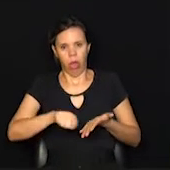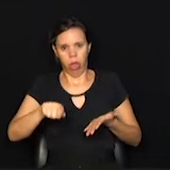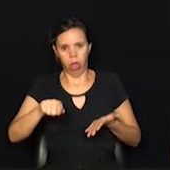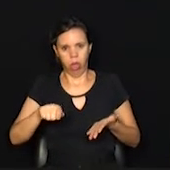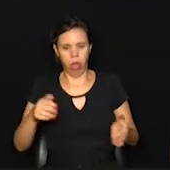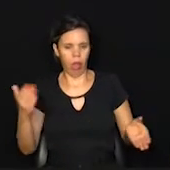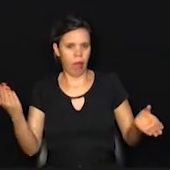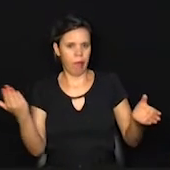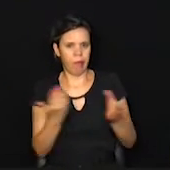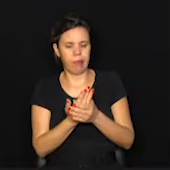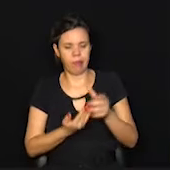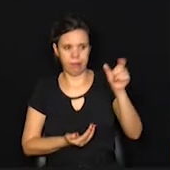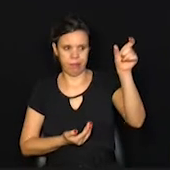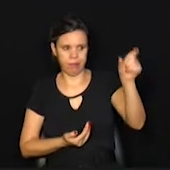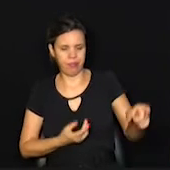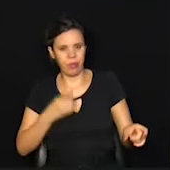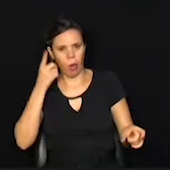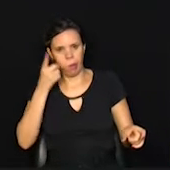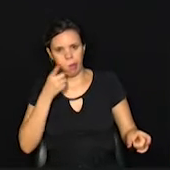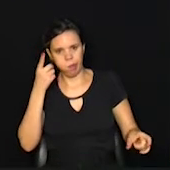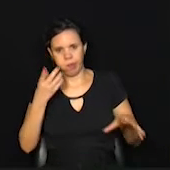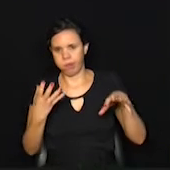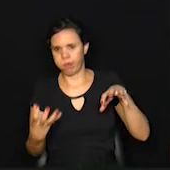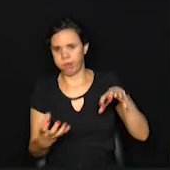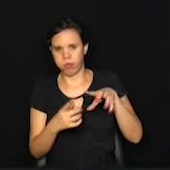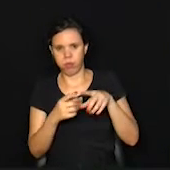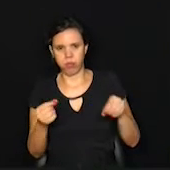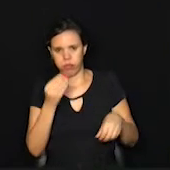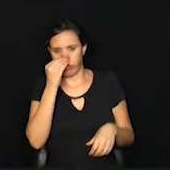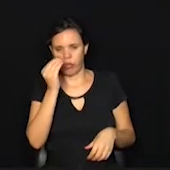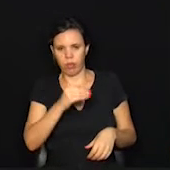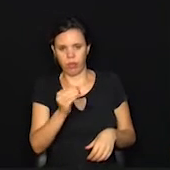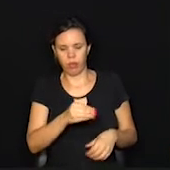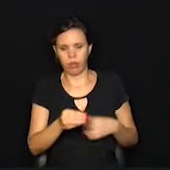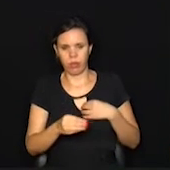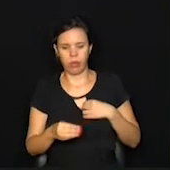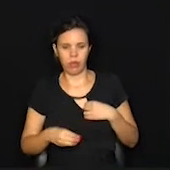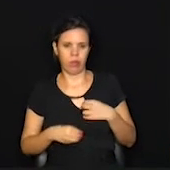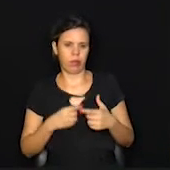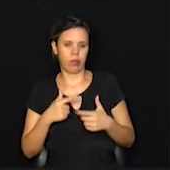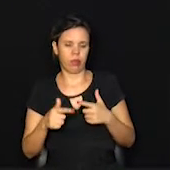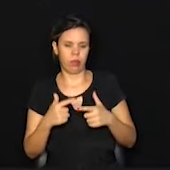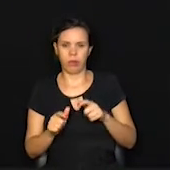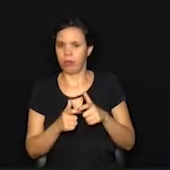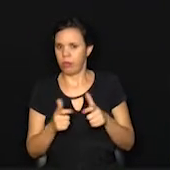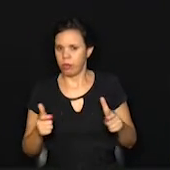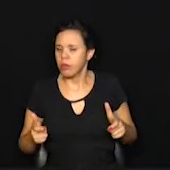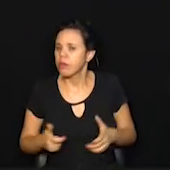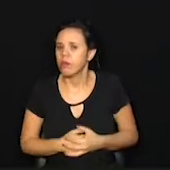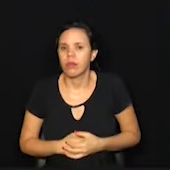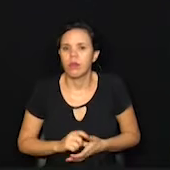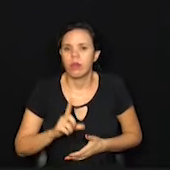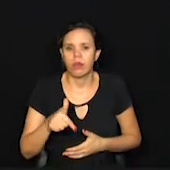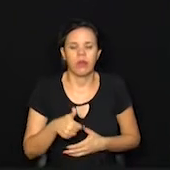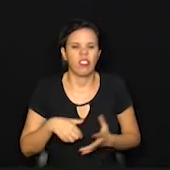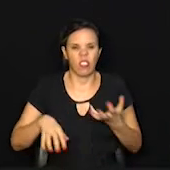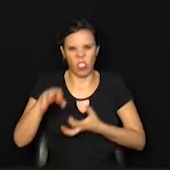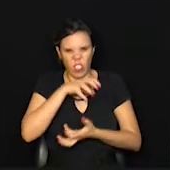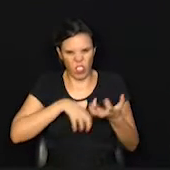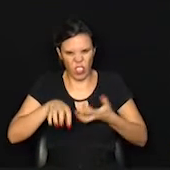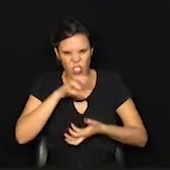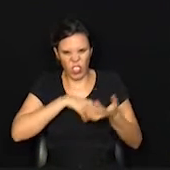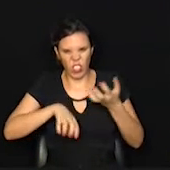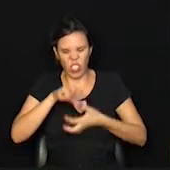processar o parlamentar o confesso nega e a obviamente atenção só vai subindo é quando tem aqueles conflitos